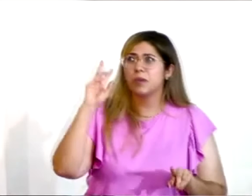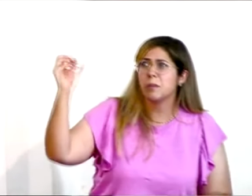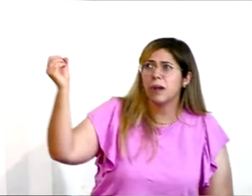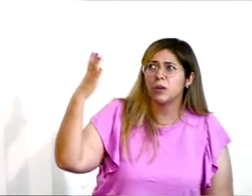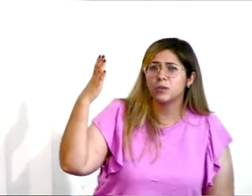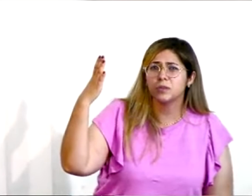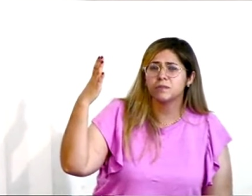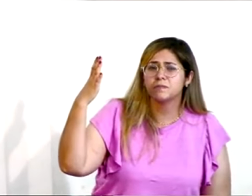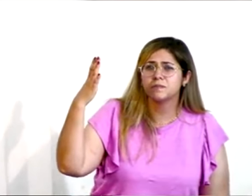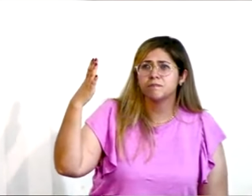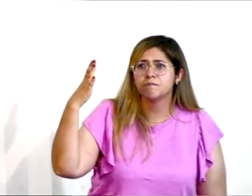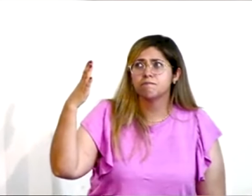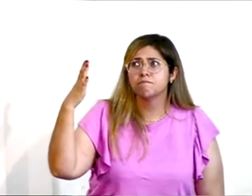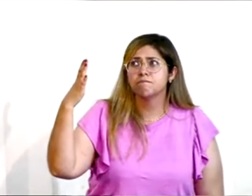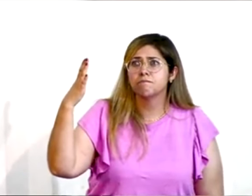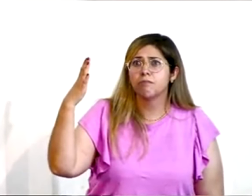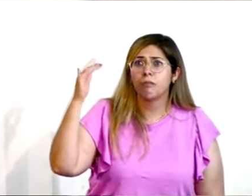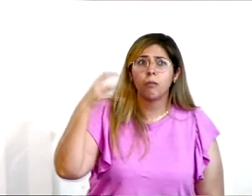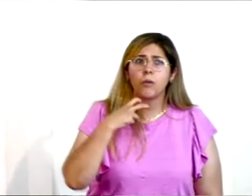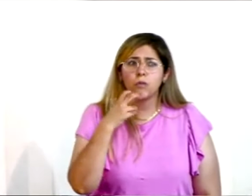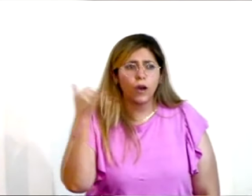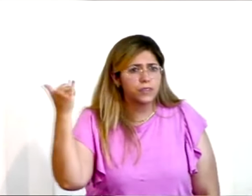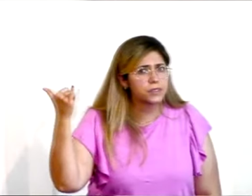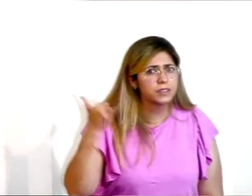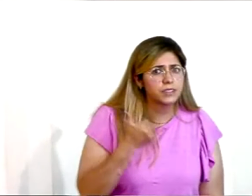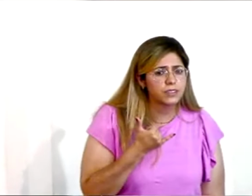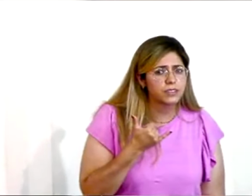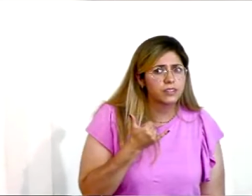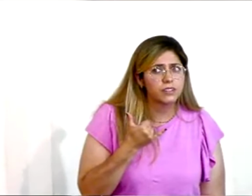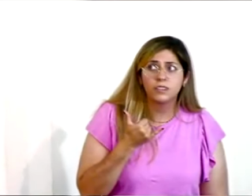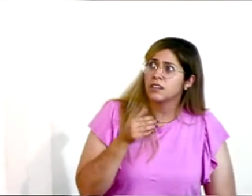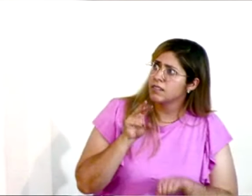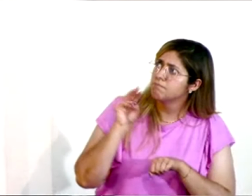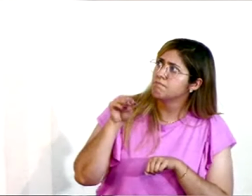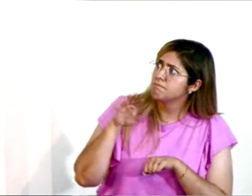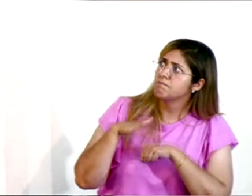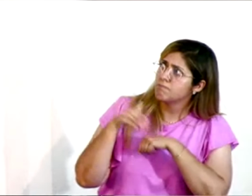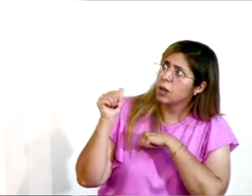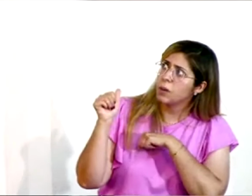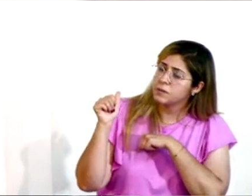luz, ouviu uma voz, disse sim a um